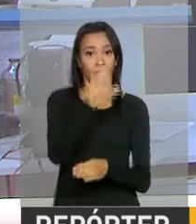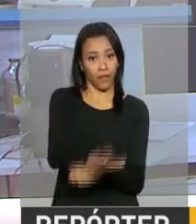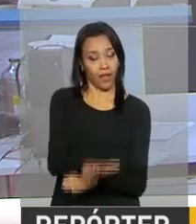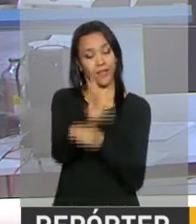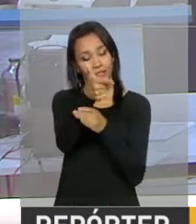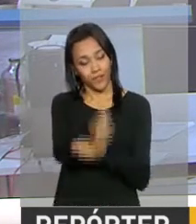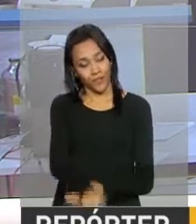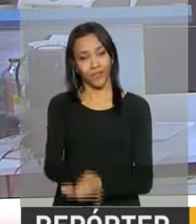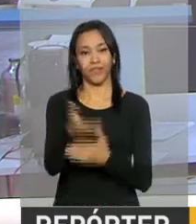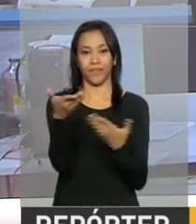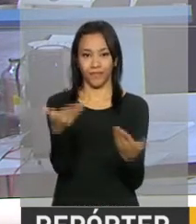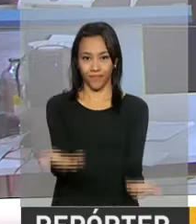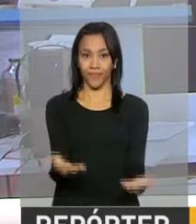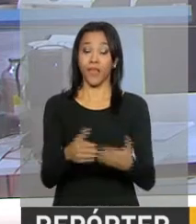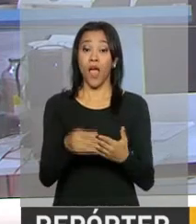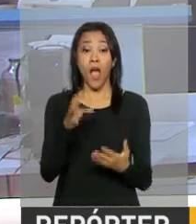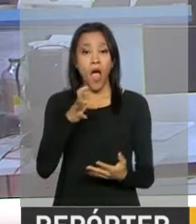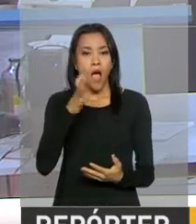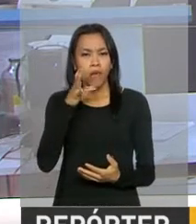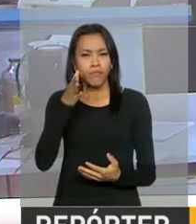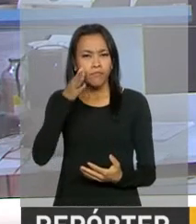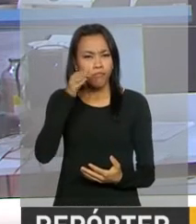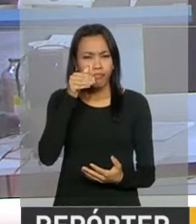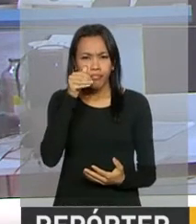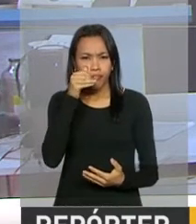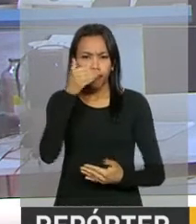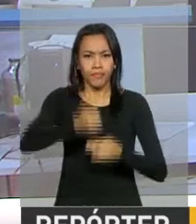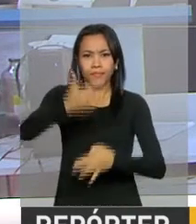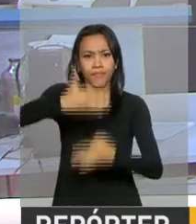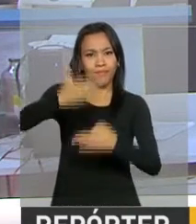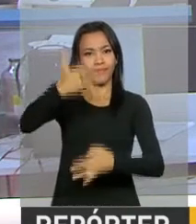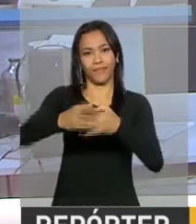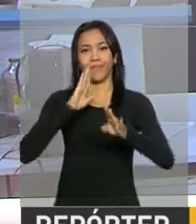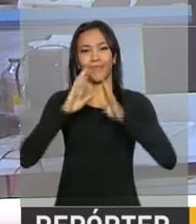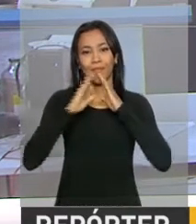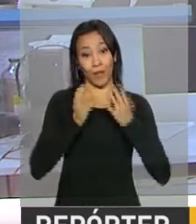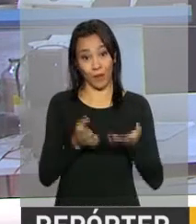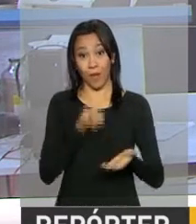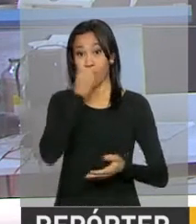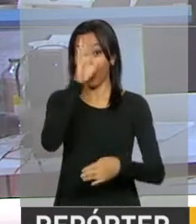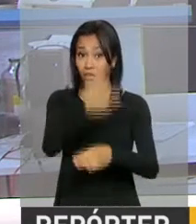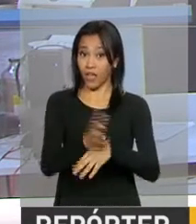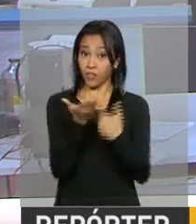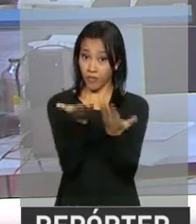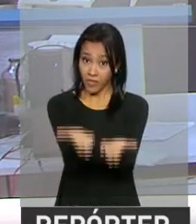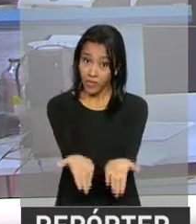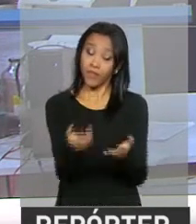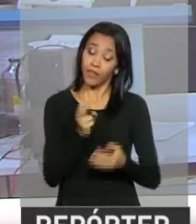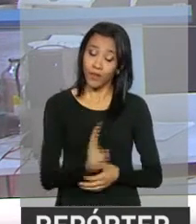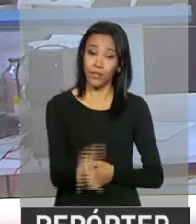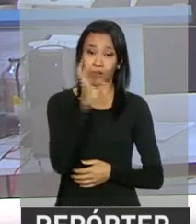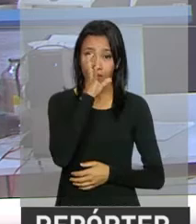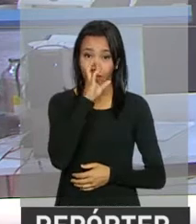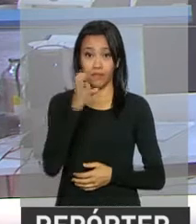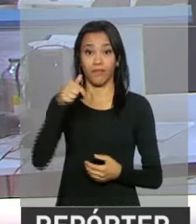do Repórter NBR. Acompanhe também as novidades em nossas redes sociais. Uma boa tarde para você e